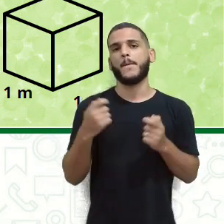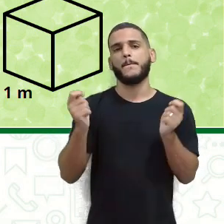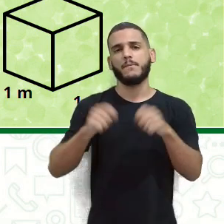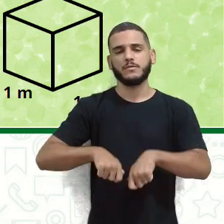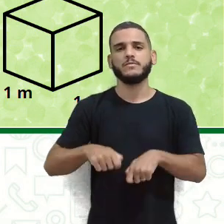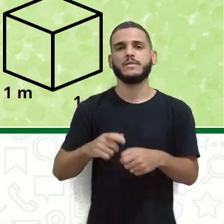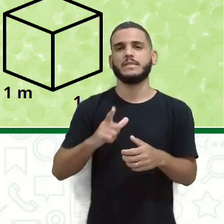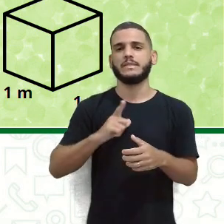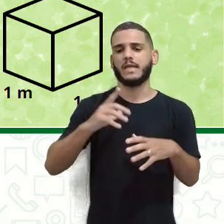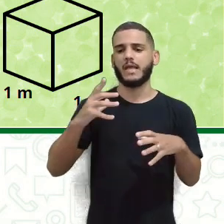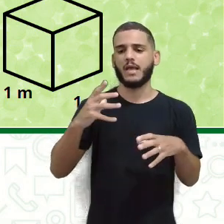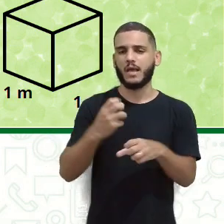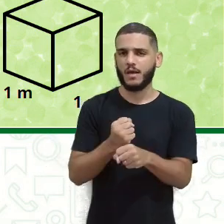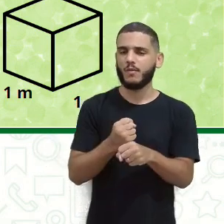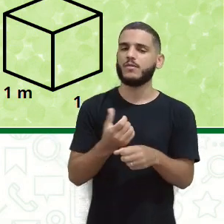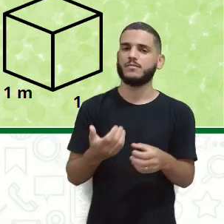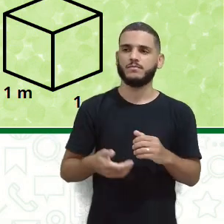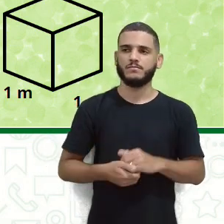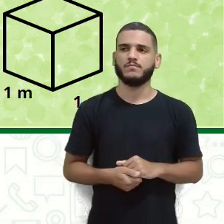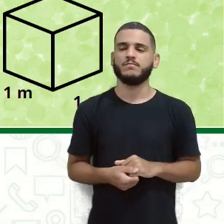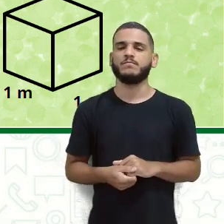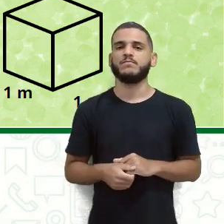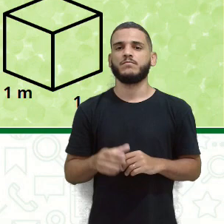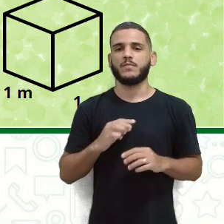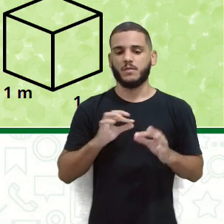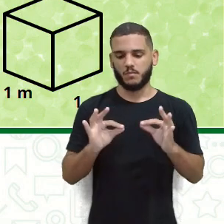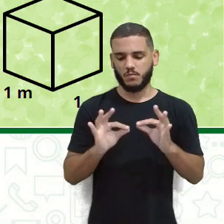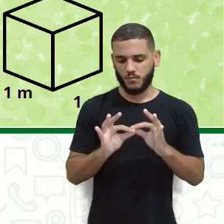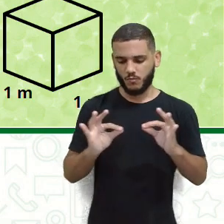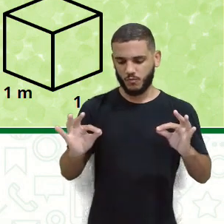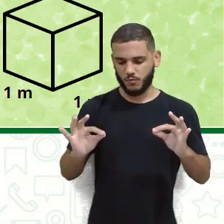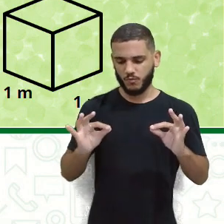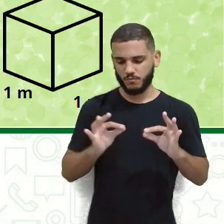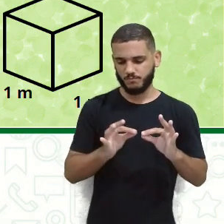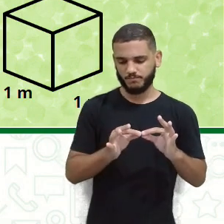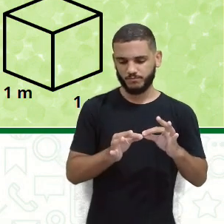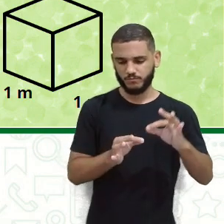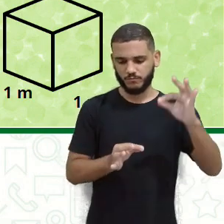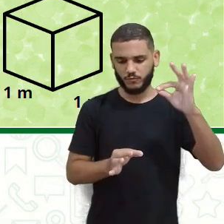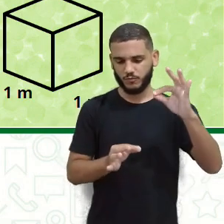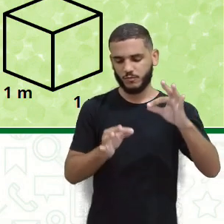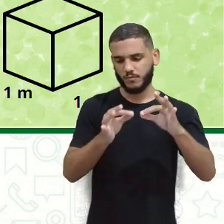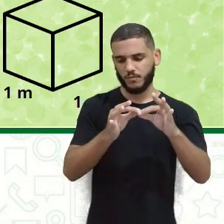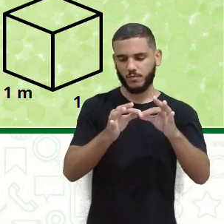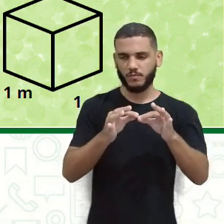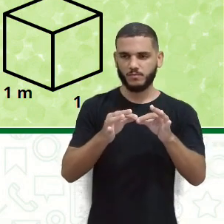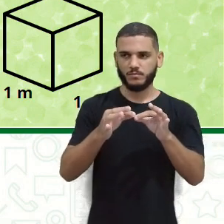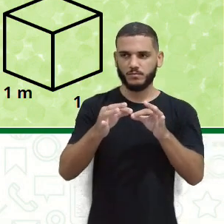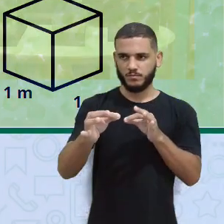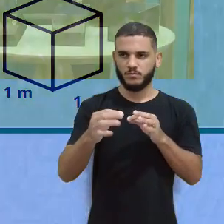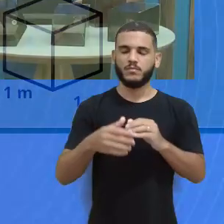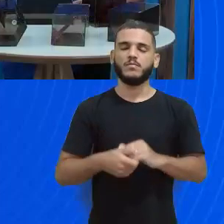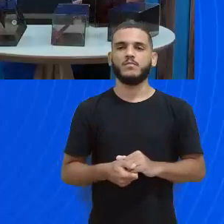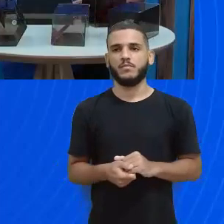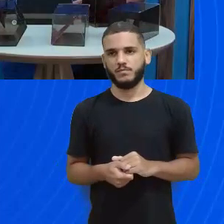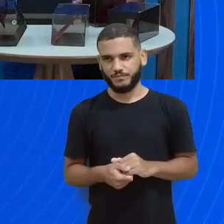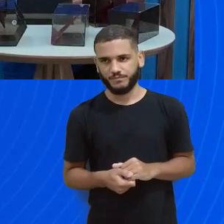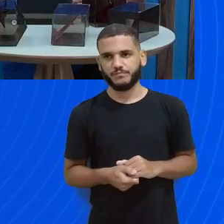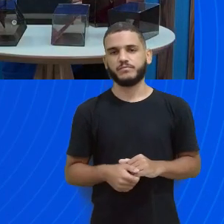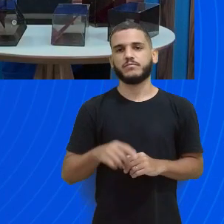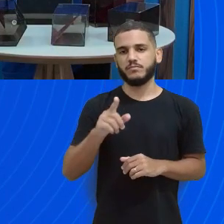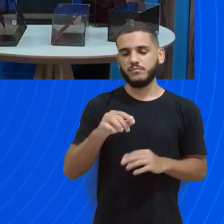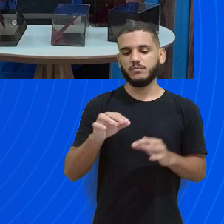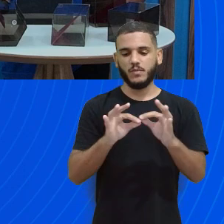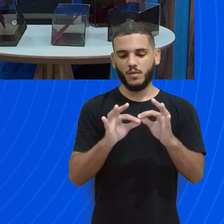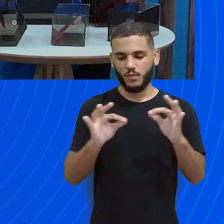calcular o volume. A largura vezes a altura, né? vezes o comprimento.